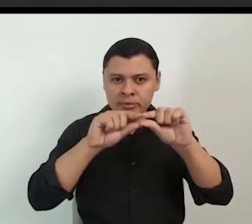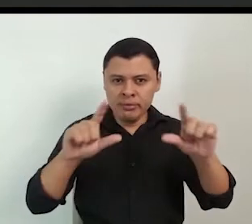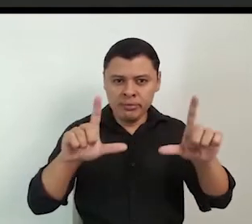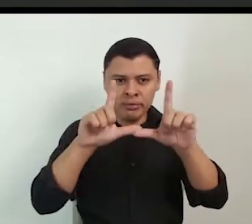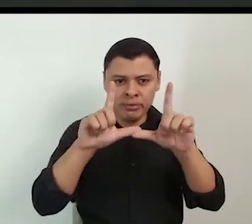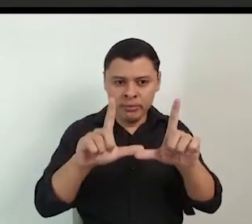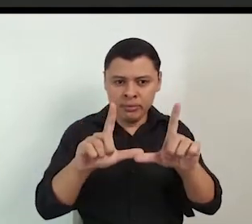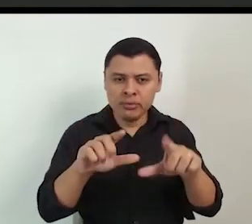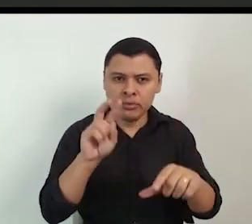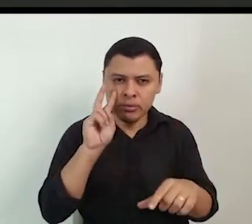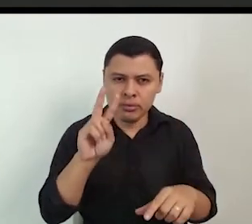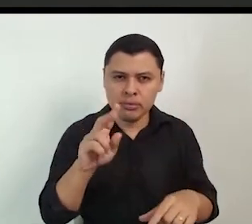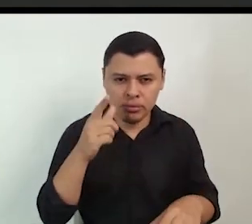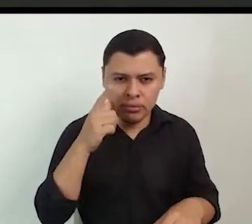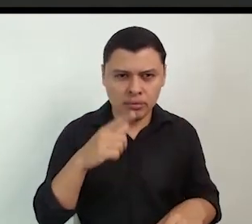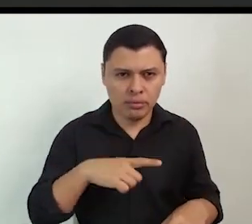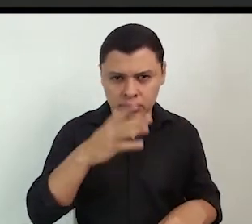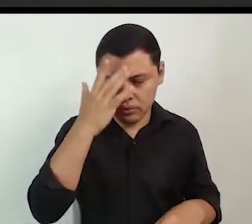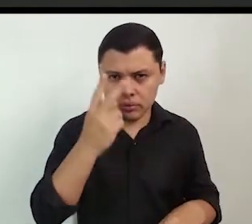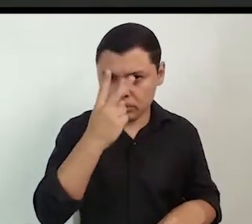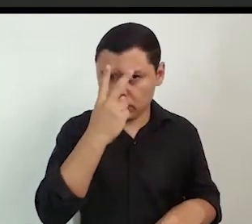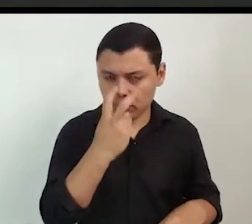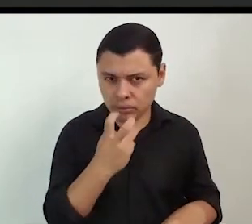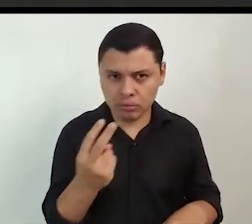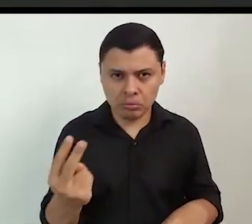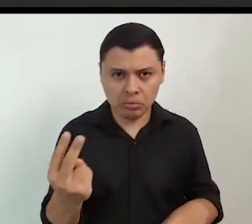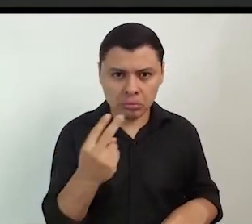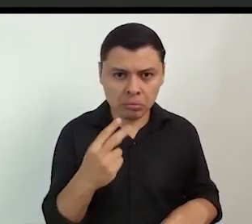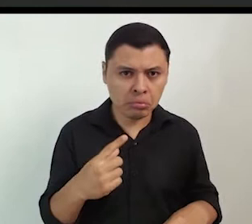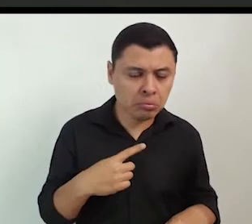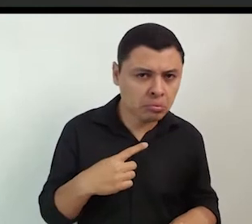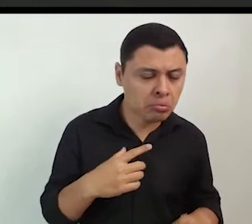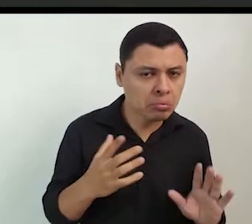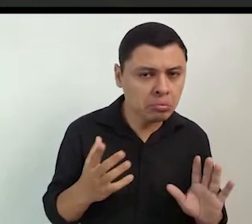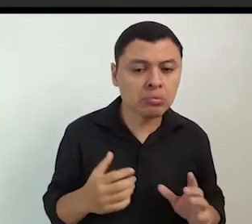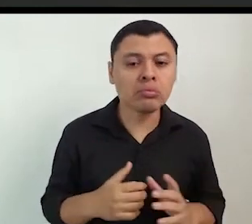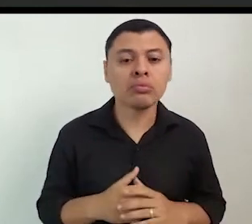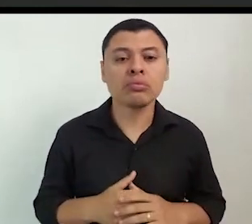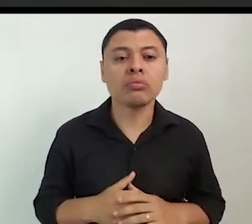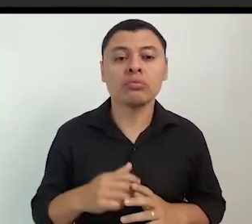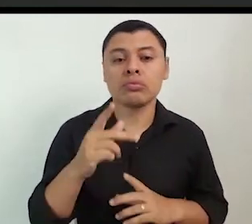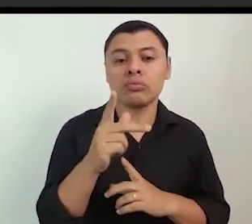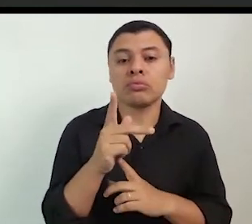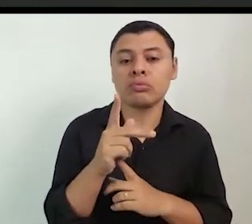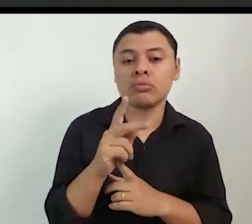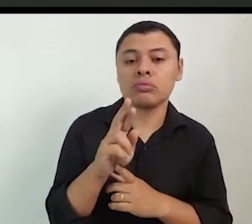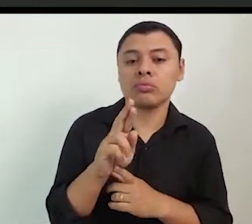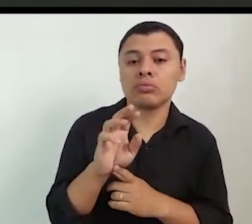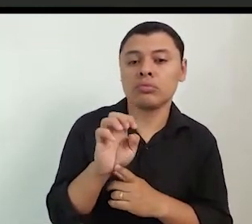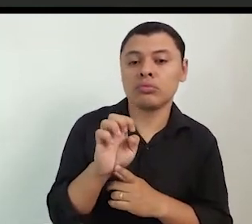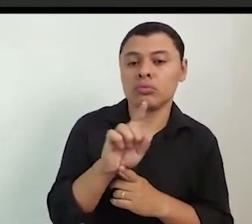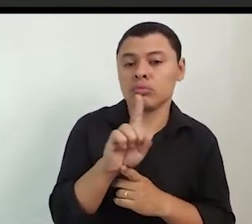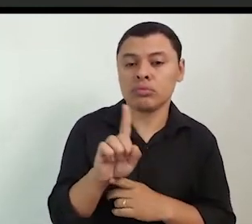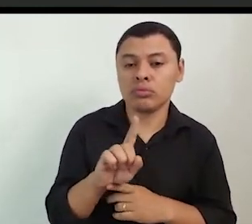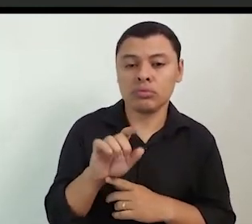tá? Não sei se tem alguma pessoa com deficiência visual nos assistindo. O Prezi foi algo